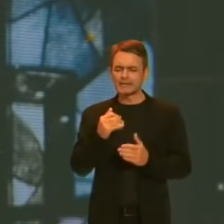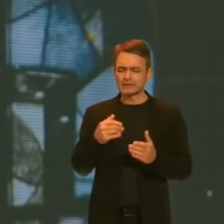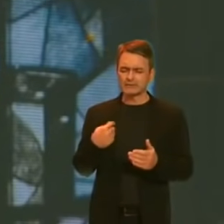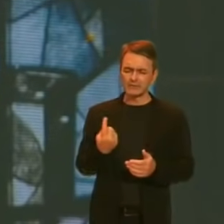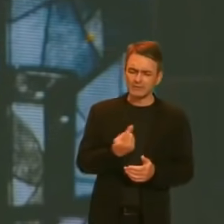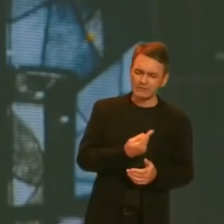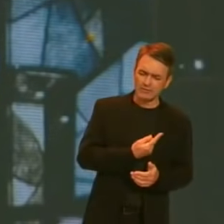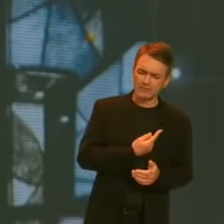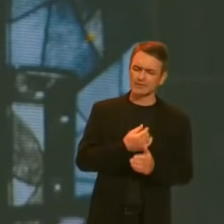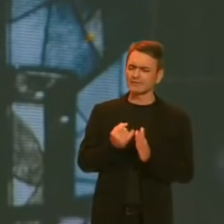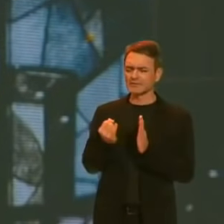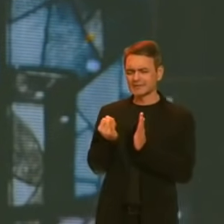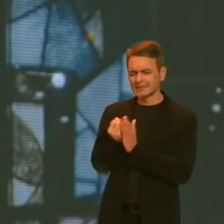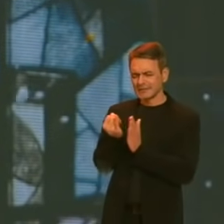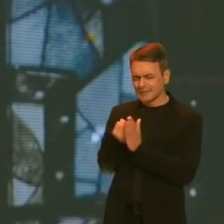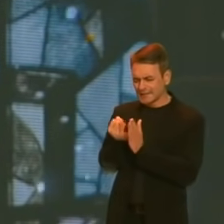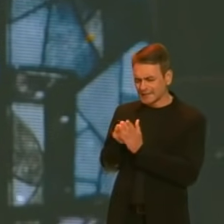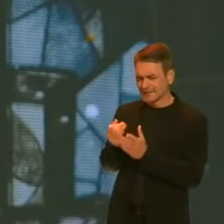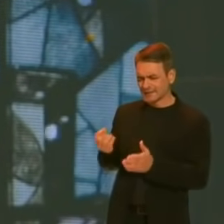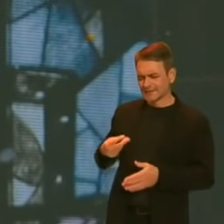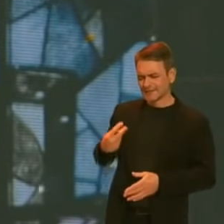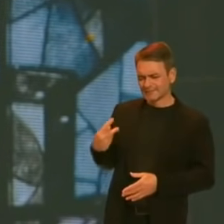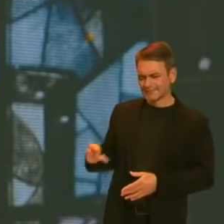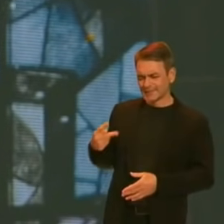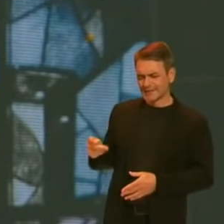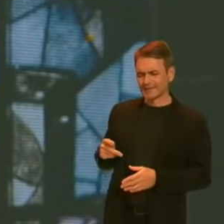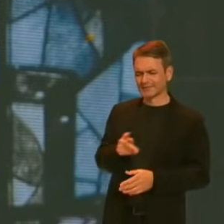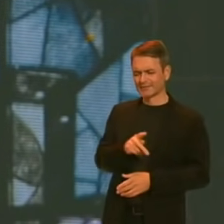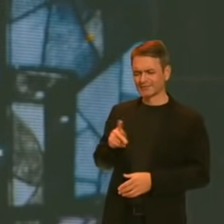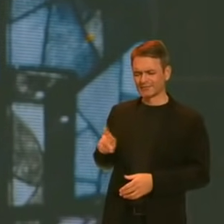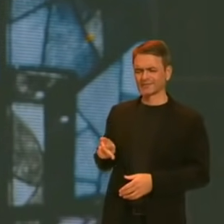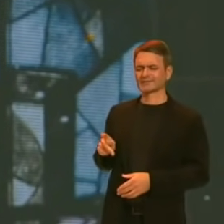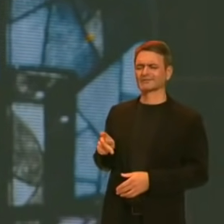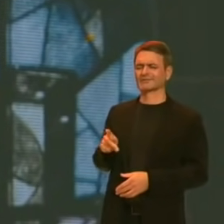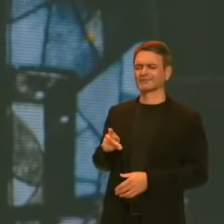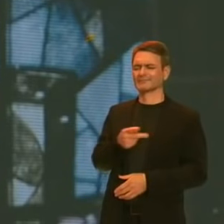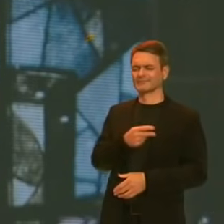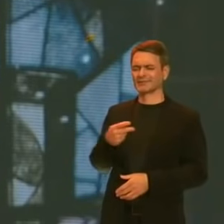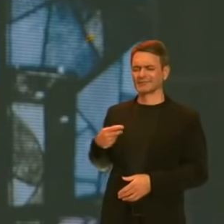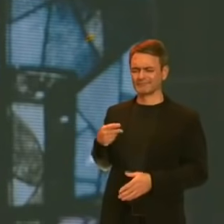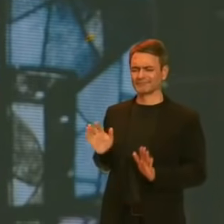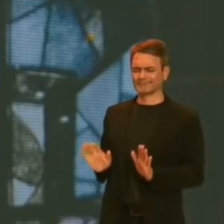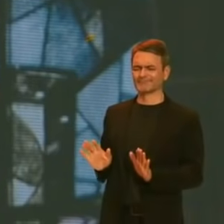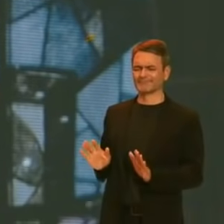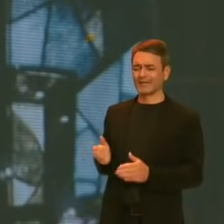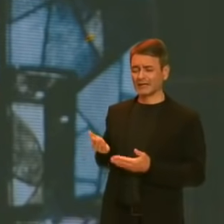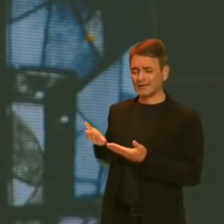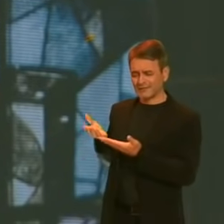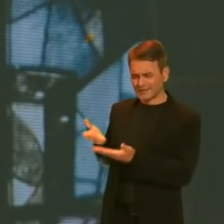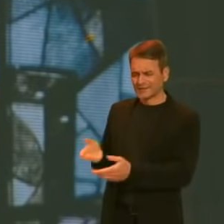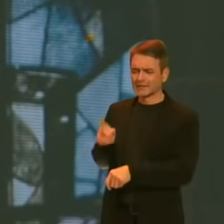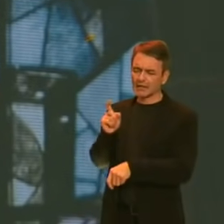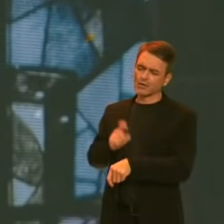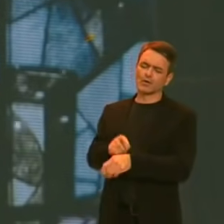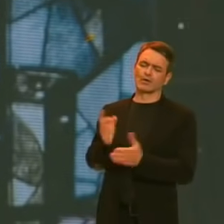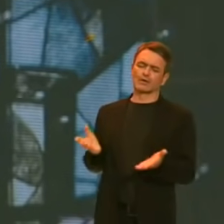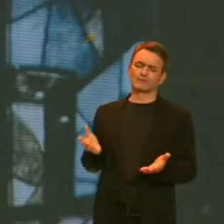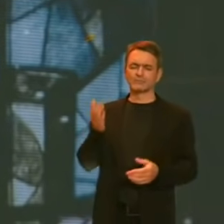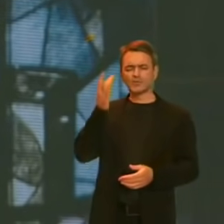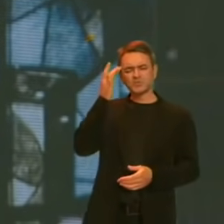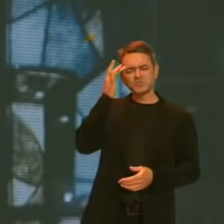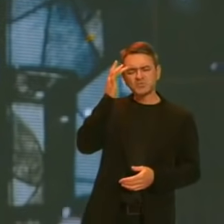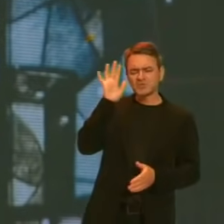interceder pelo teu filho Paulo Davi, e que nesta hora o Senhor o visite. Eu não sei, Senhor, quais são